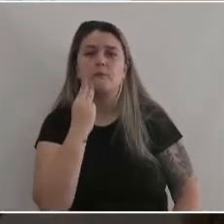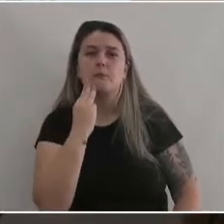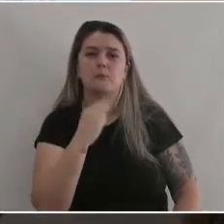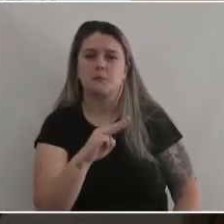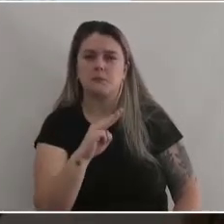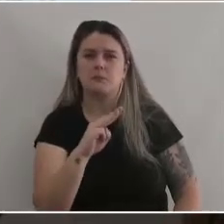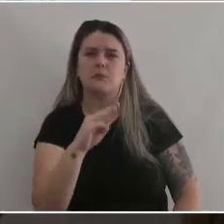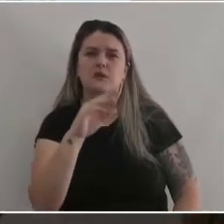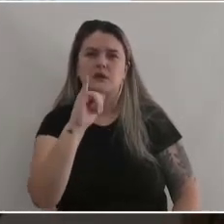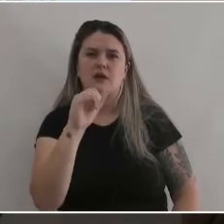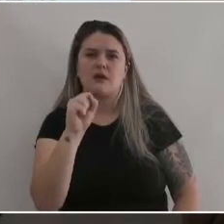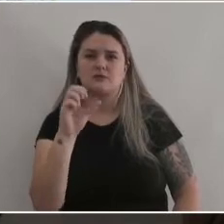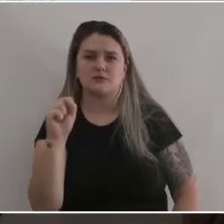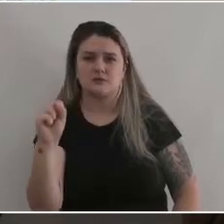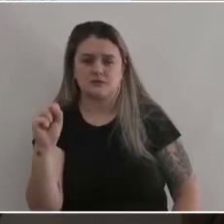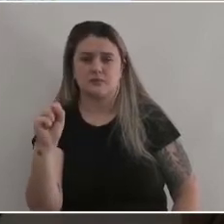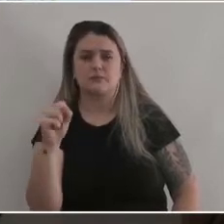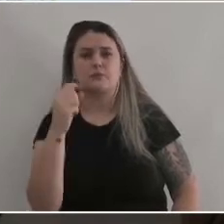8.765.000 de ISS,